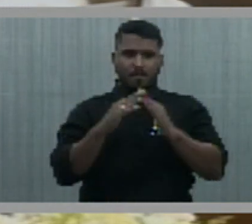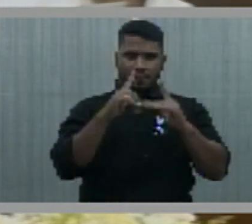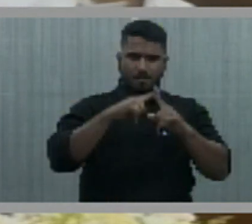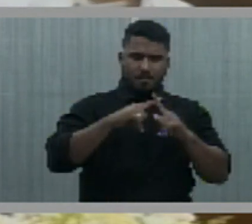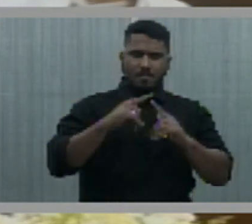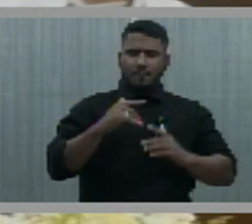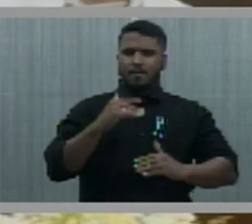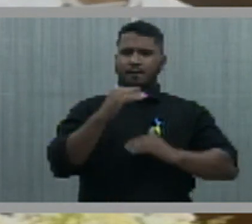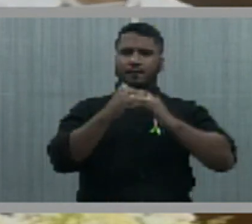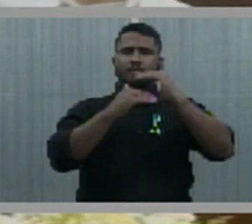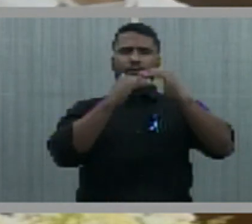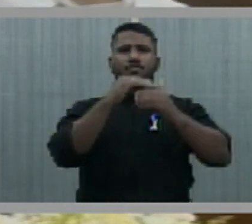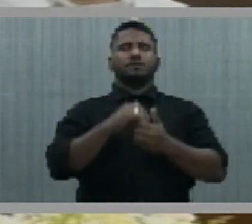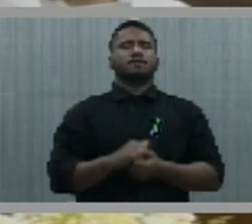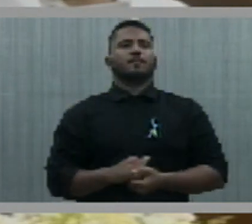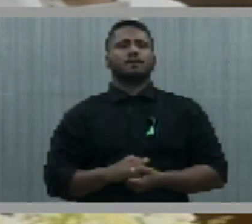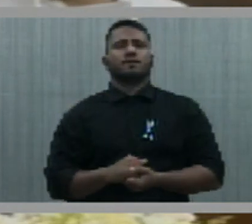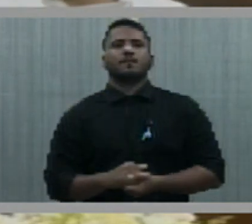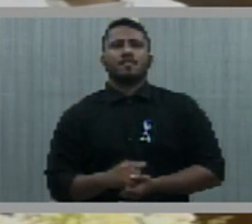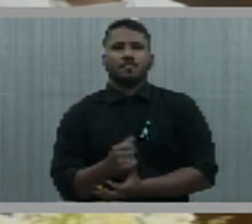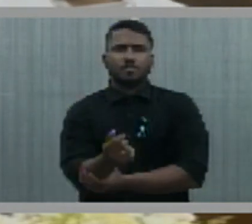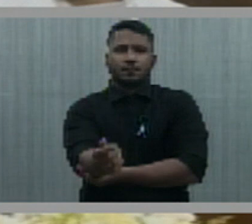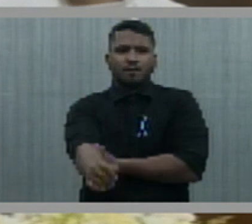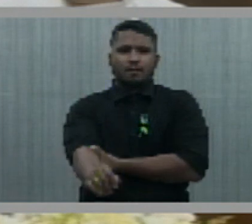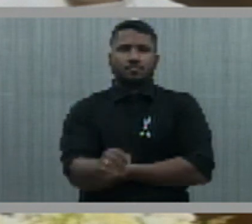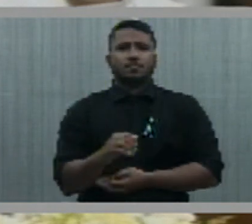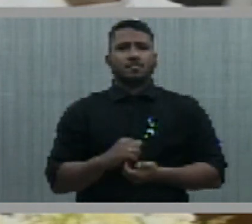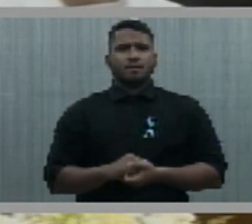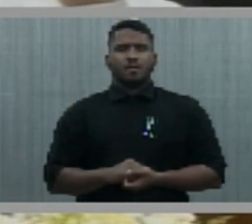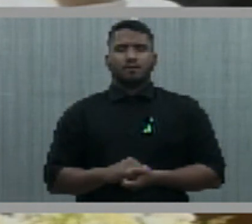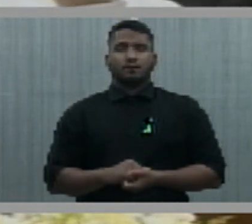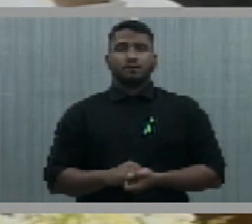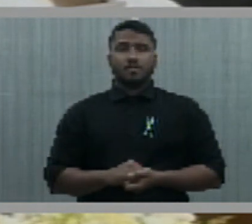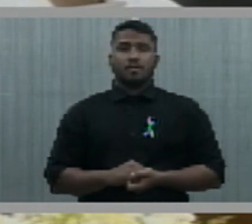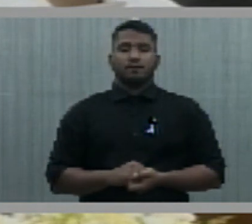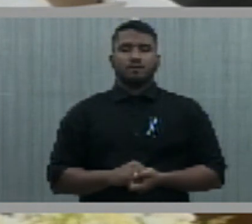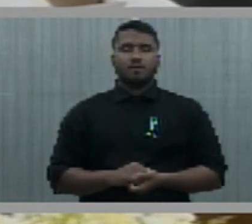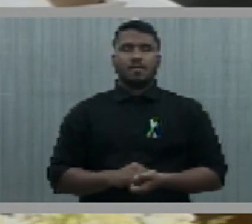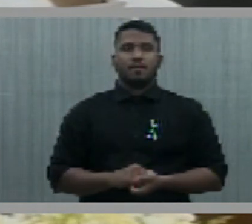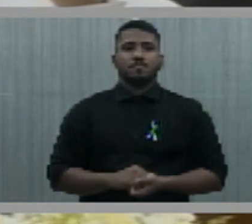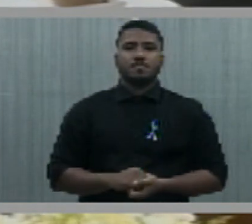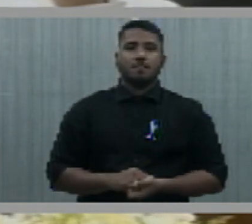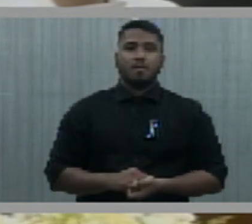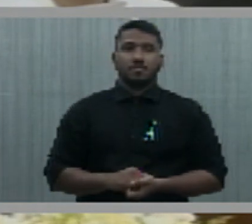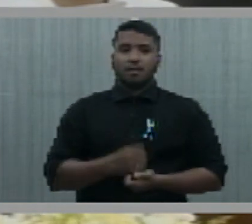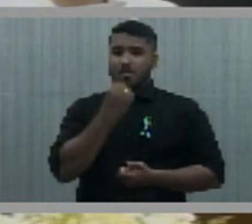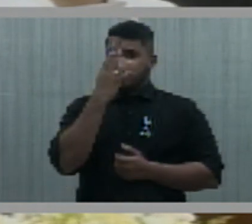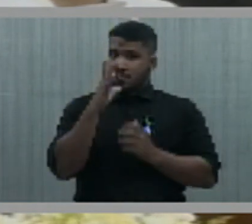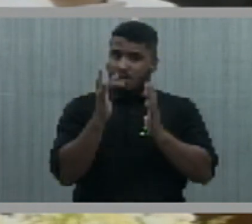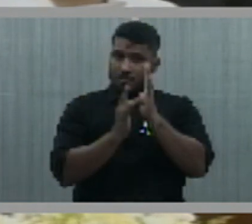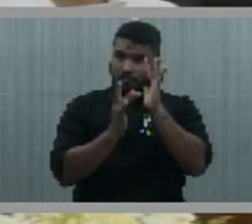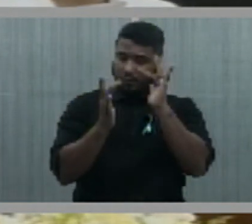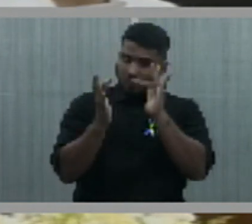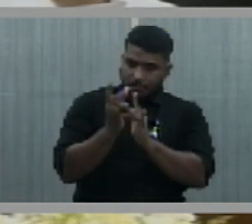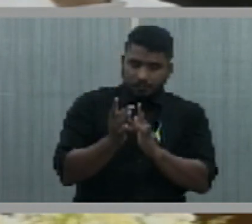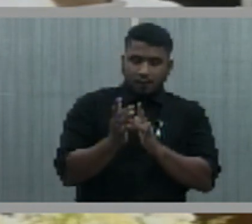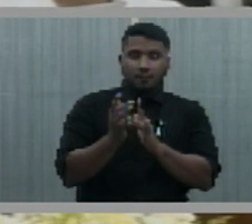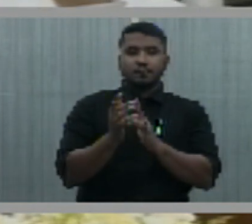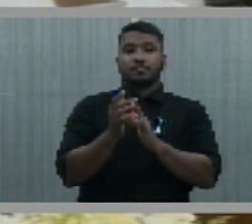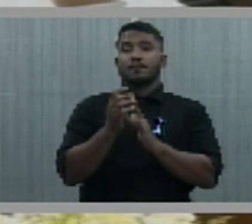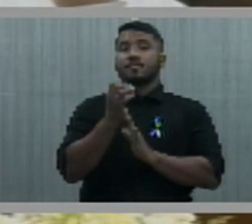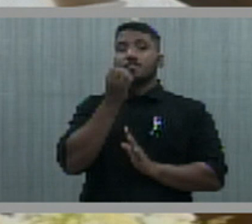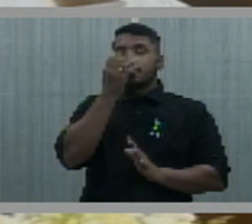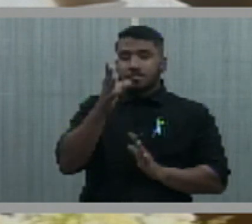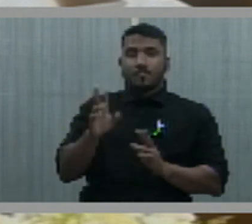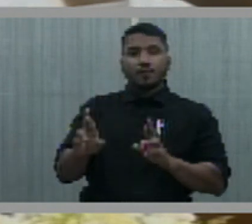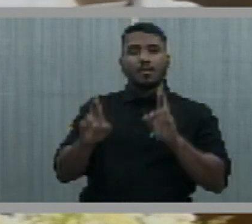matriz de Bom Jesus à categoria de santuário diocesano. Bom Jesus da Boa